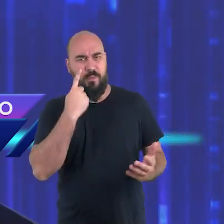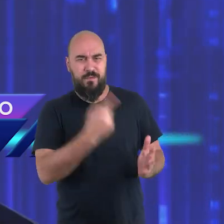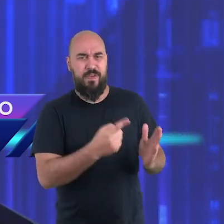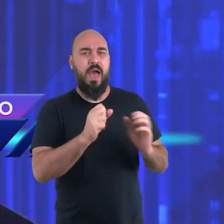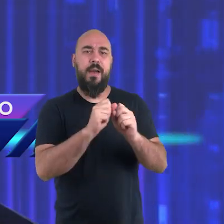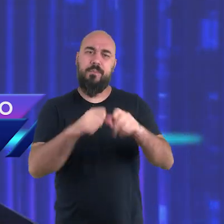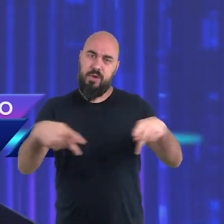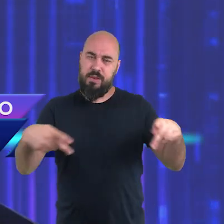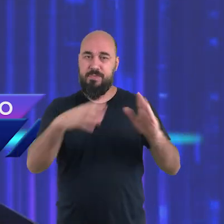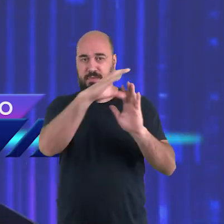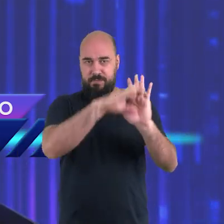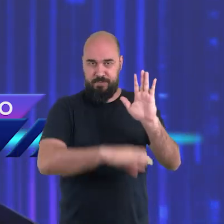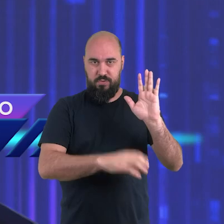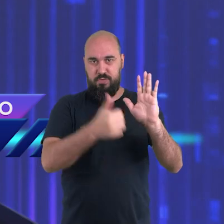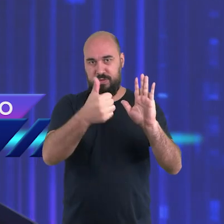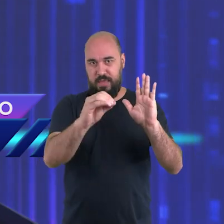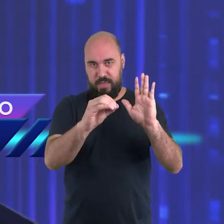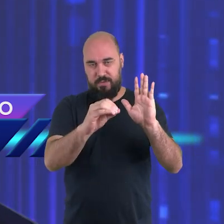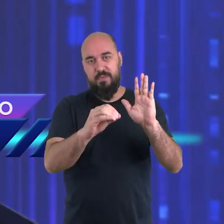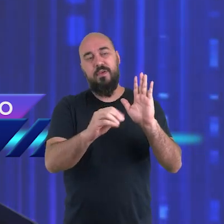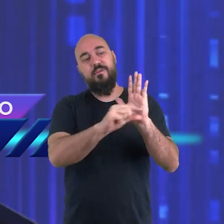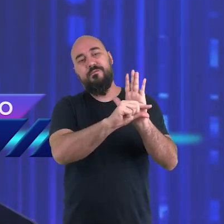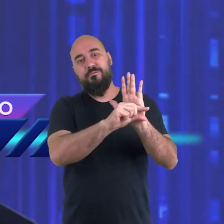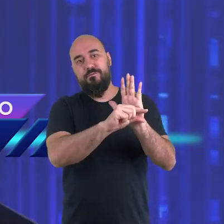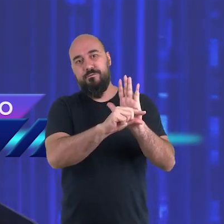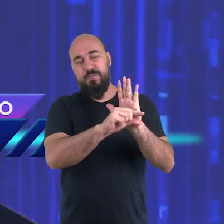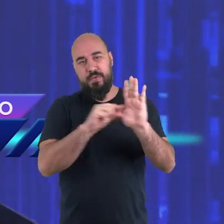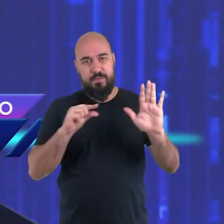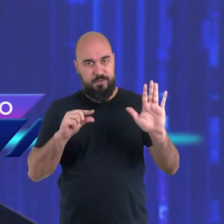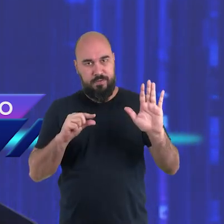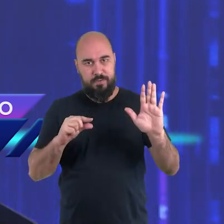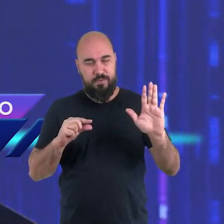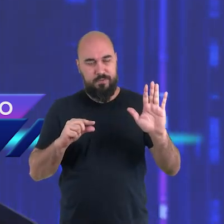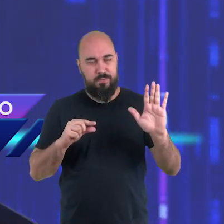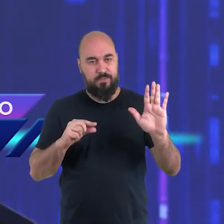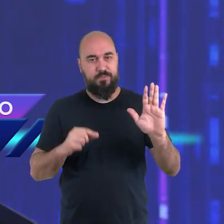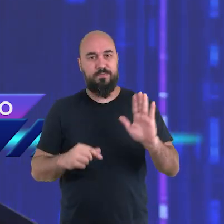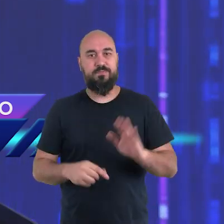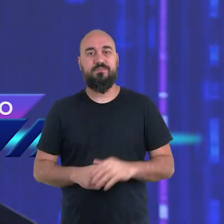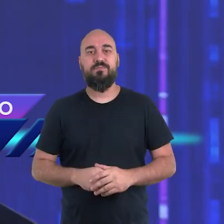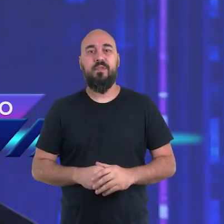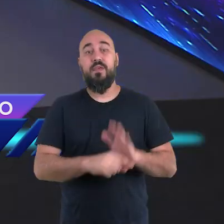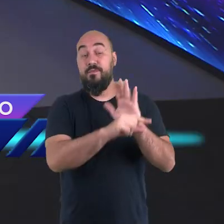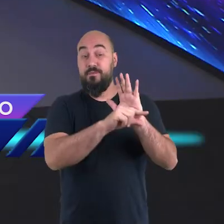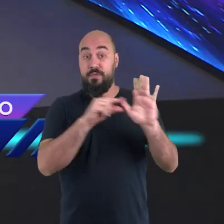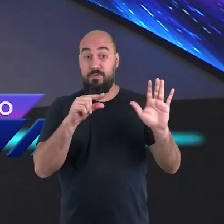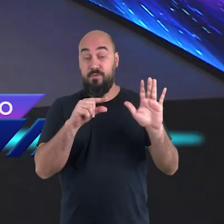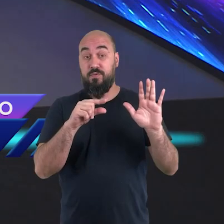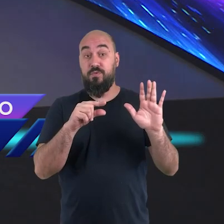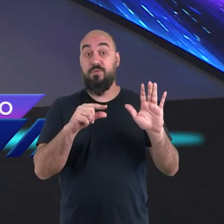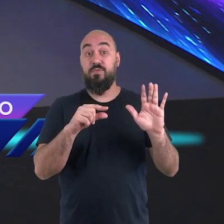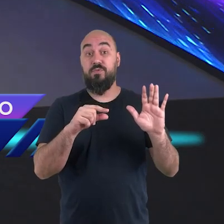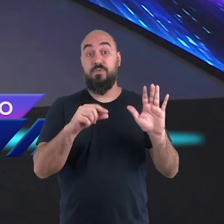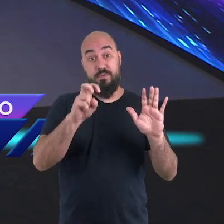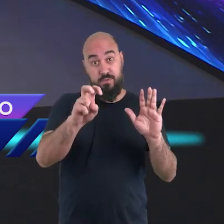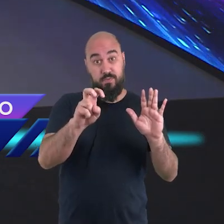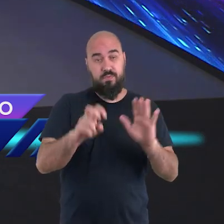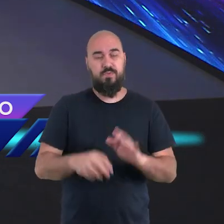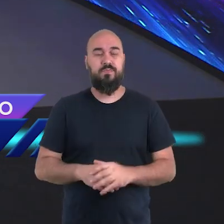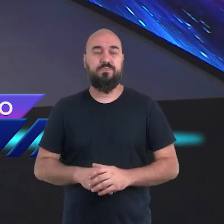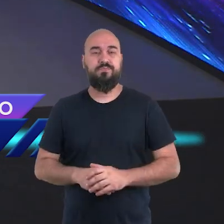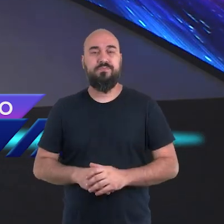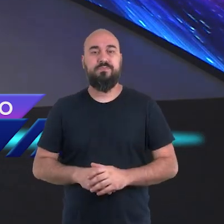juntos, Apocalipse capítulo 10. E olha que interessante, vamos ler a partir do versículo número